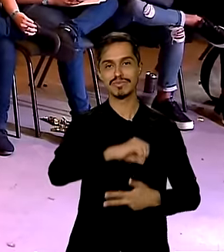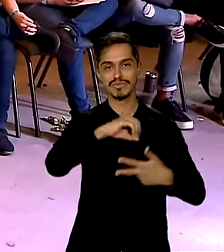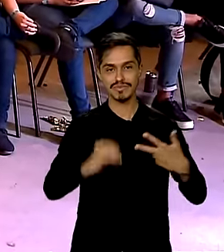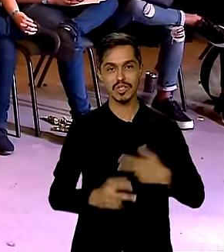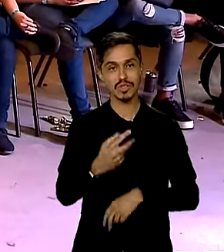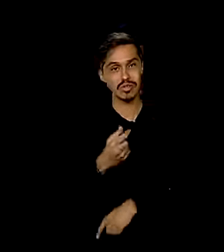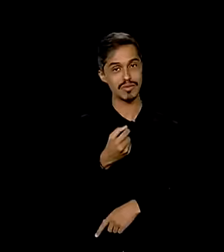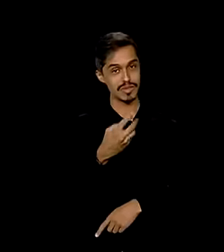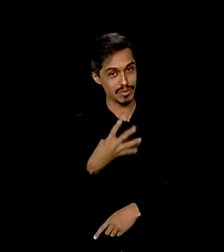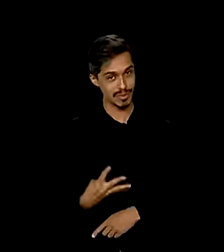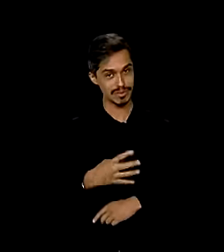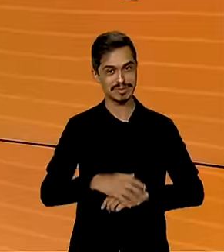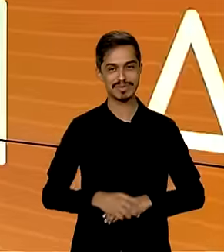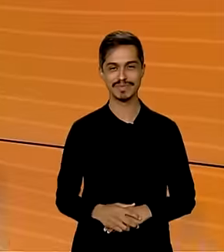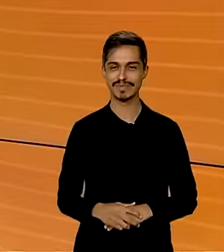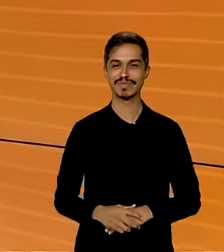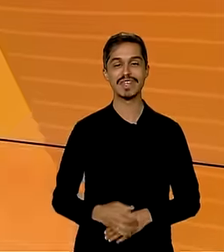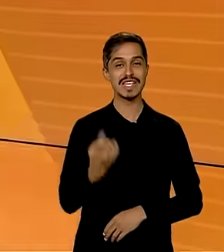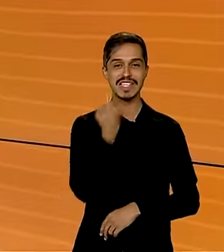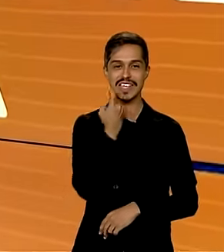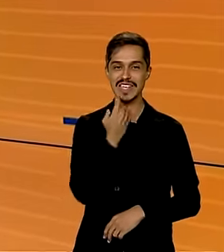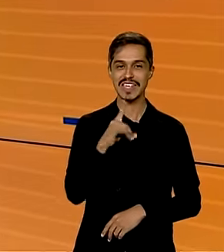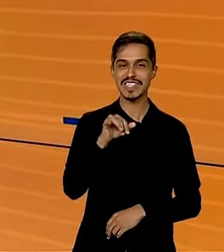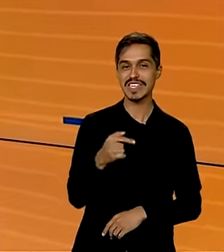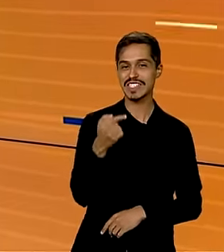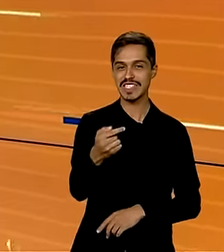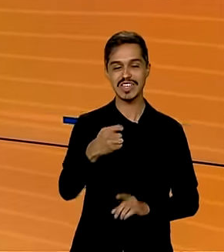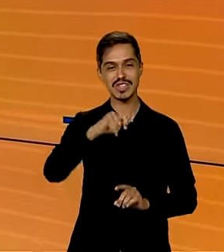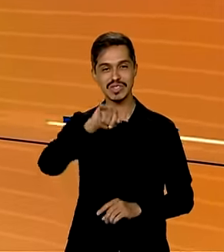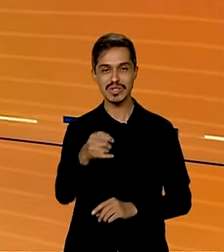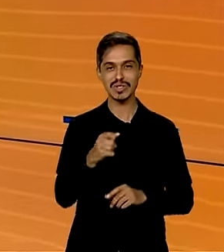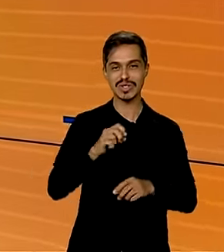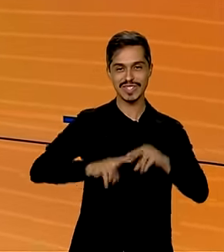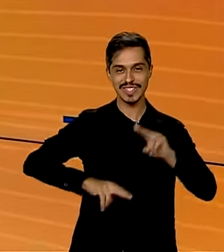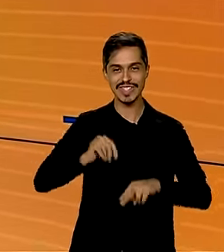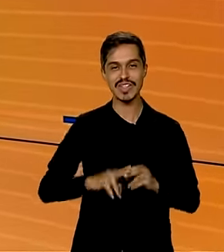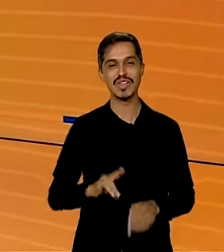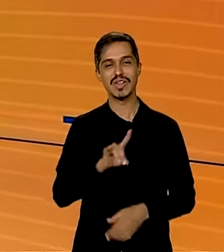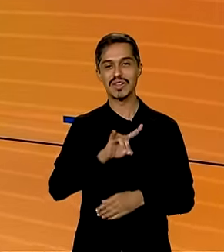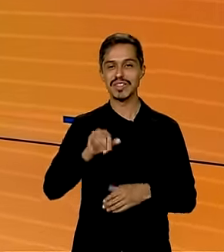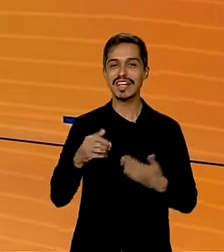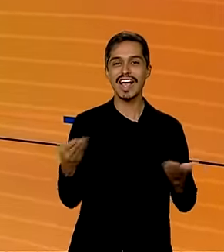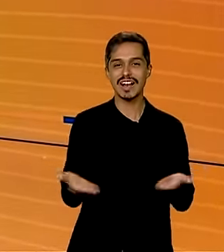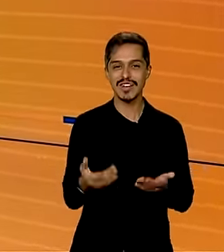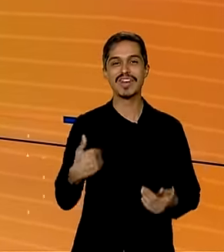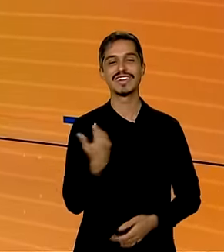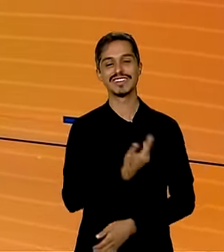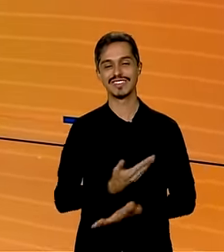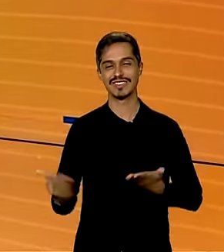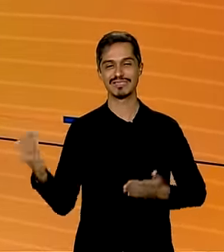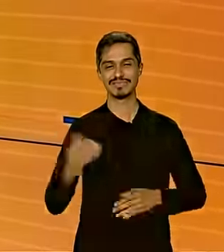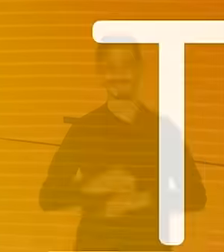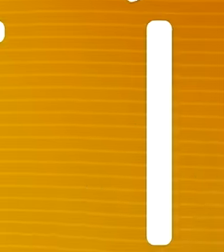Enem 2024. Sexta-feira, 7 de junho, o Brasil em Dia começa agora.